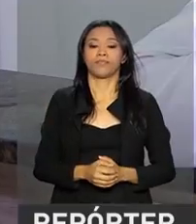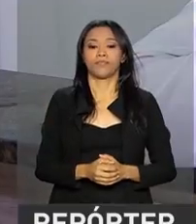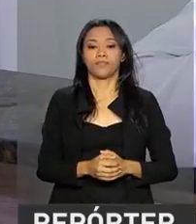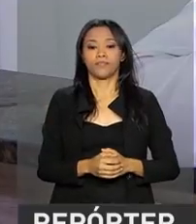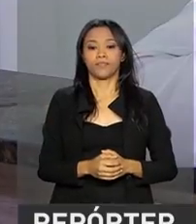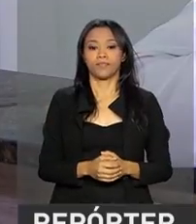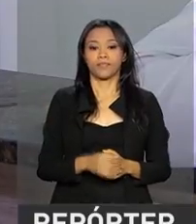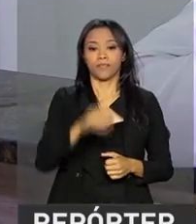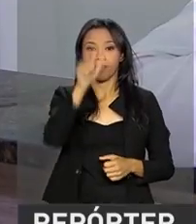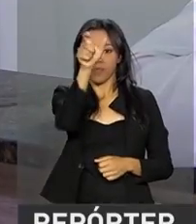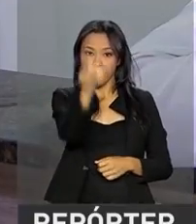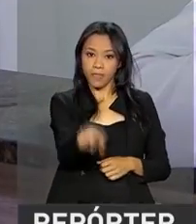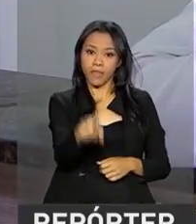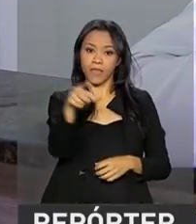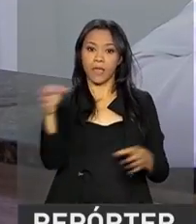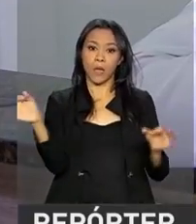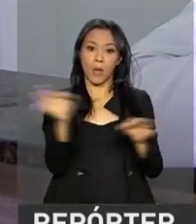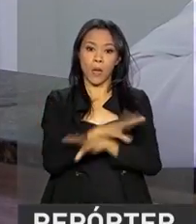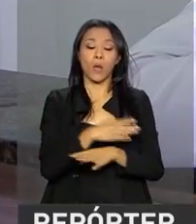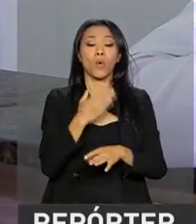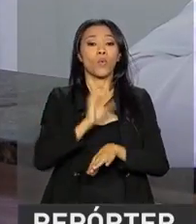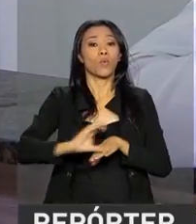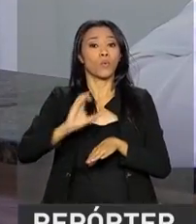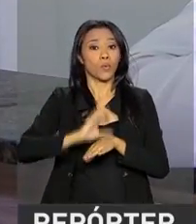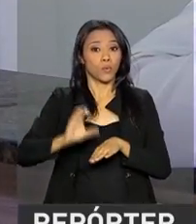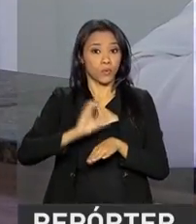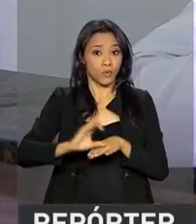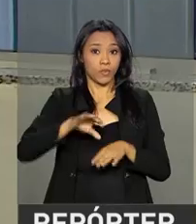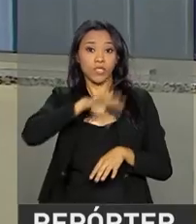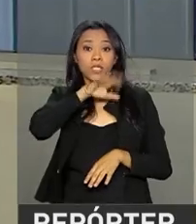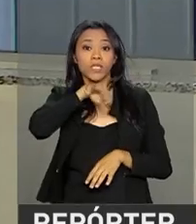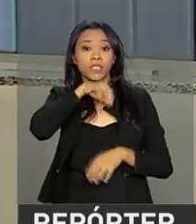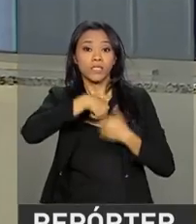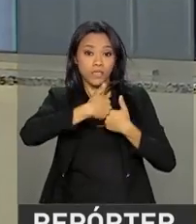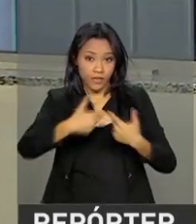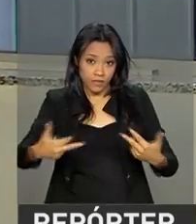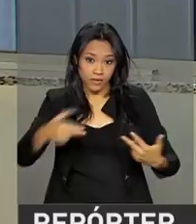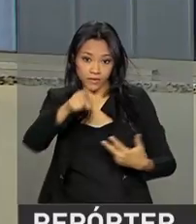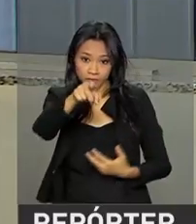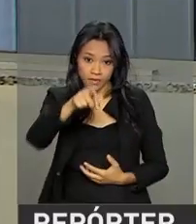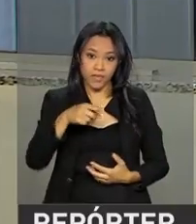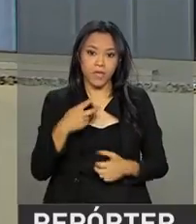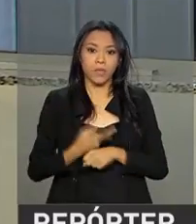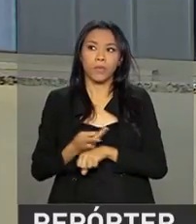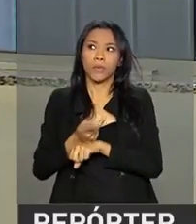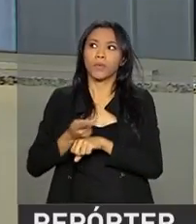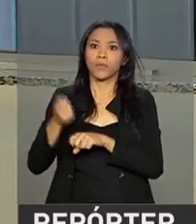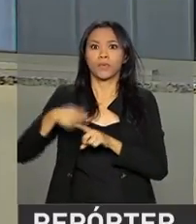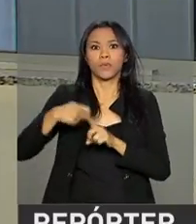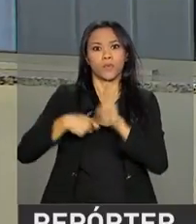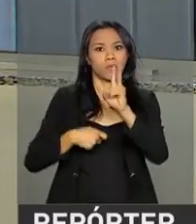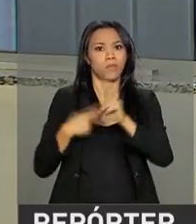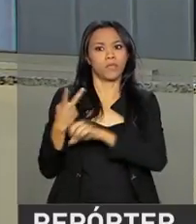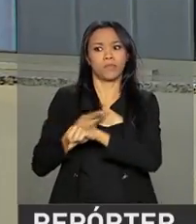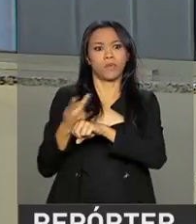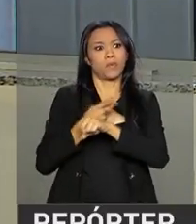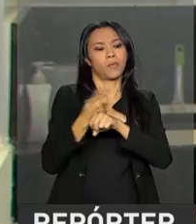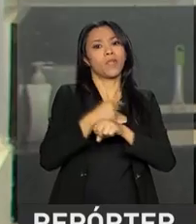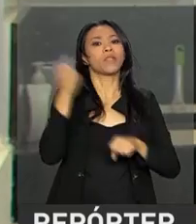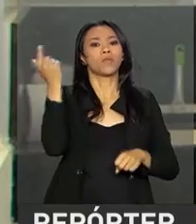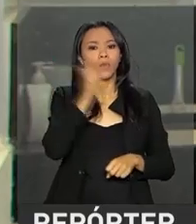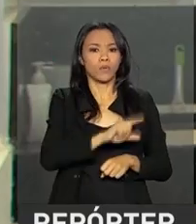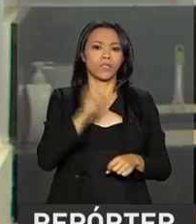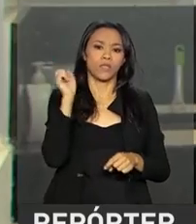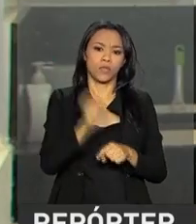a obra terminou o curso de veterinária no primeiro semestre foram dois meses procurando até conseguir um emprego na área